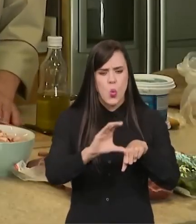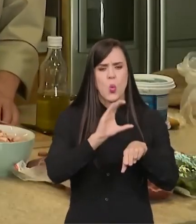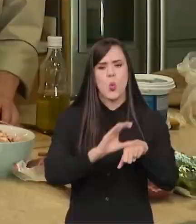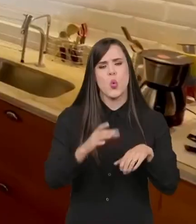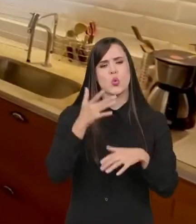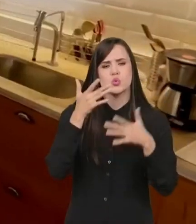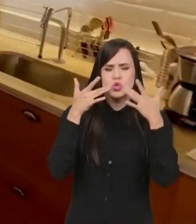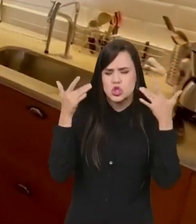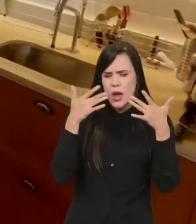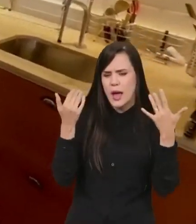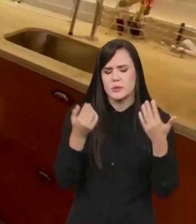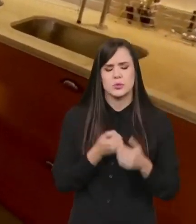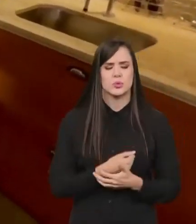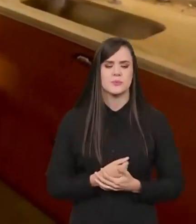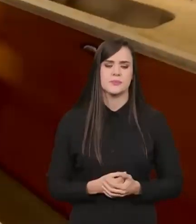shiatsu.